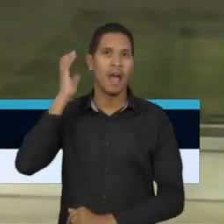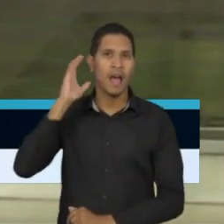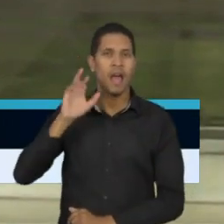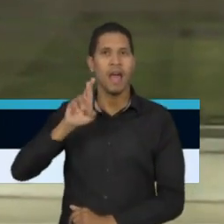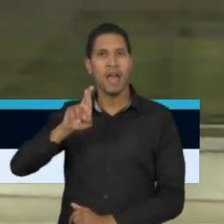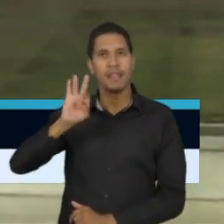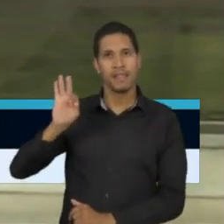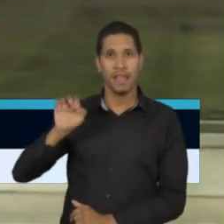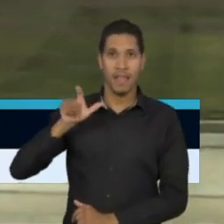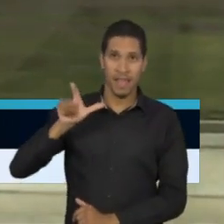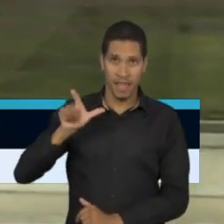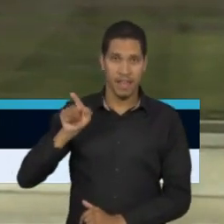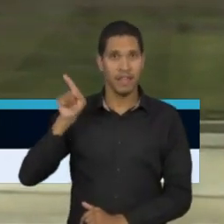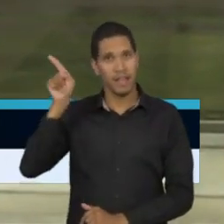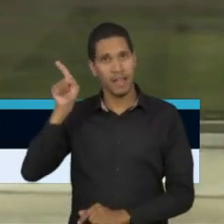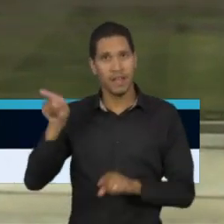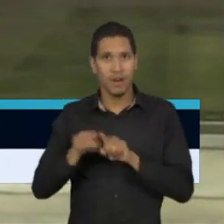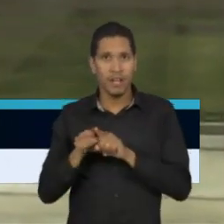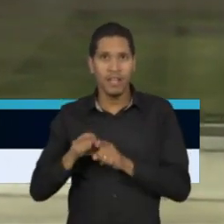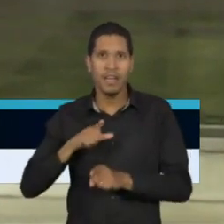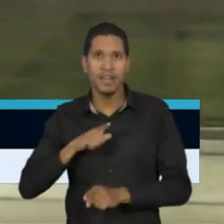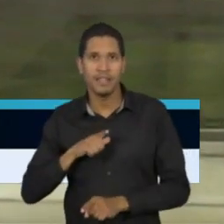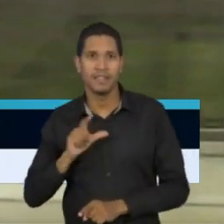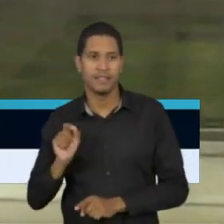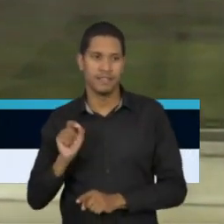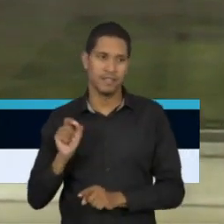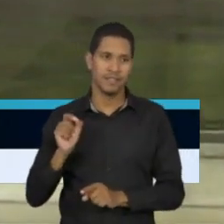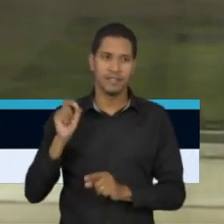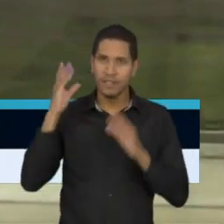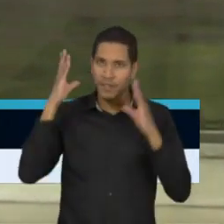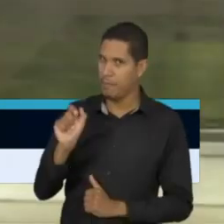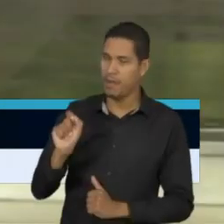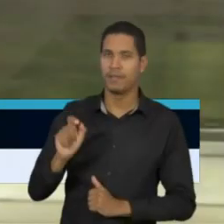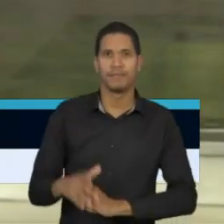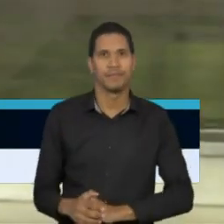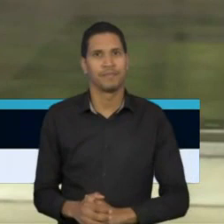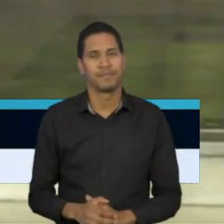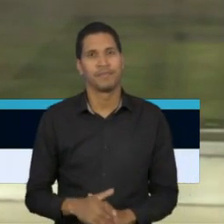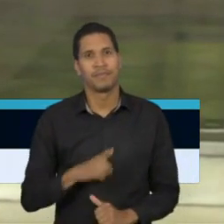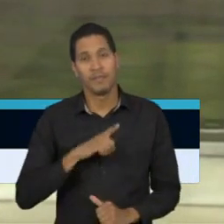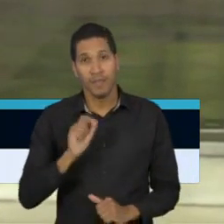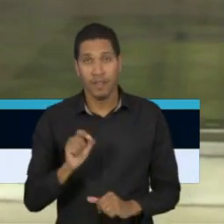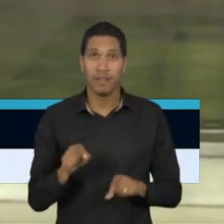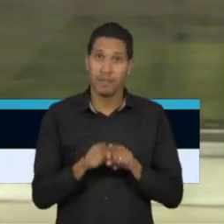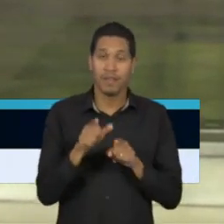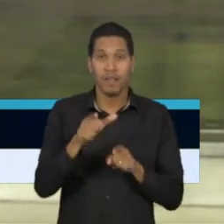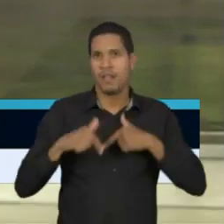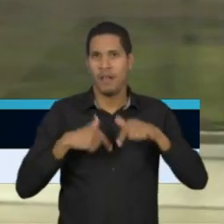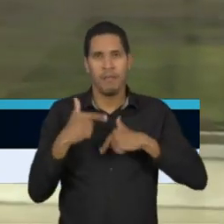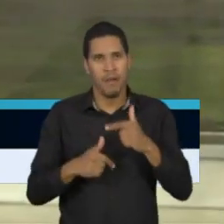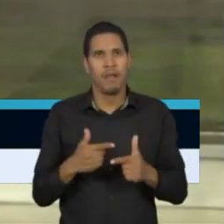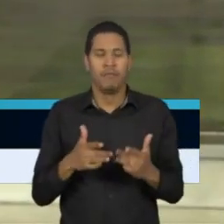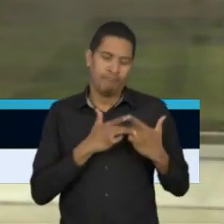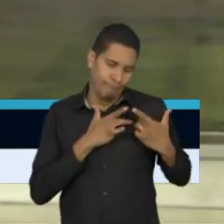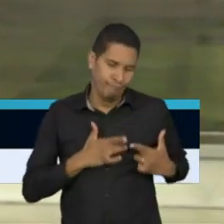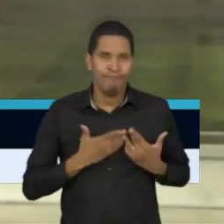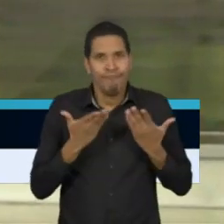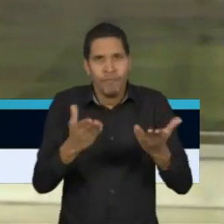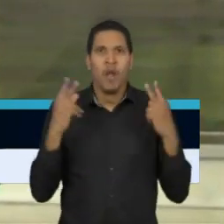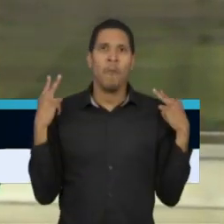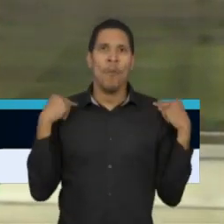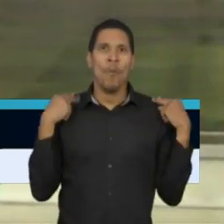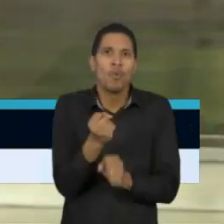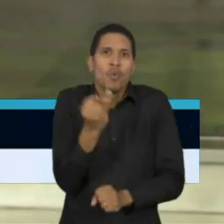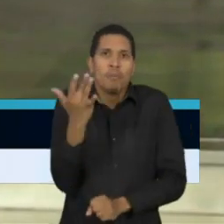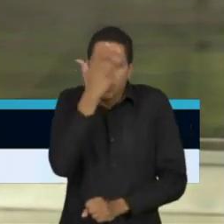RTL, da Holanda, eu queria também estender os agradecimentos por motoristas de ônibus, que aqui em São Paulo, nosso agradecimento.